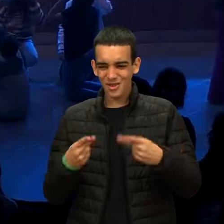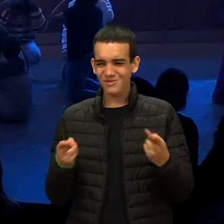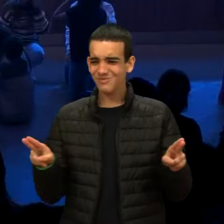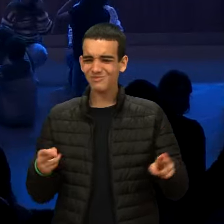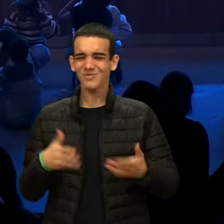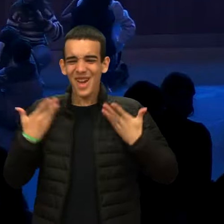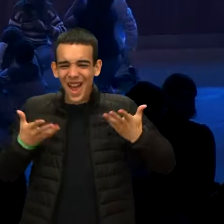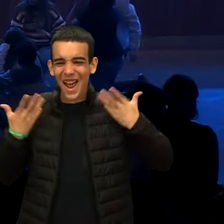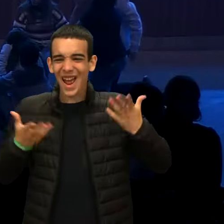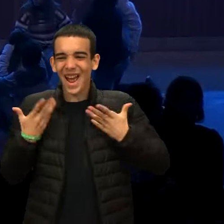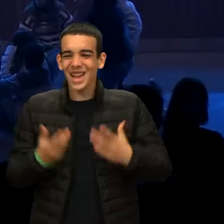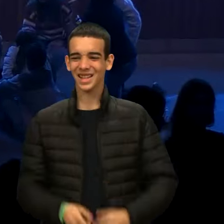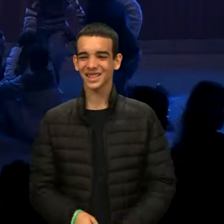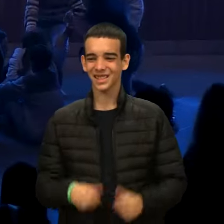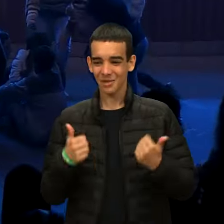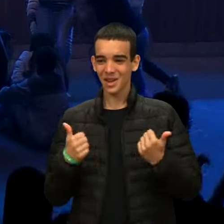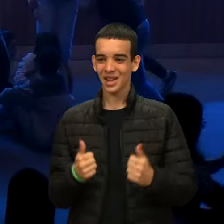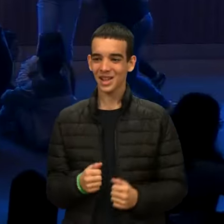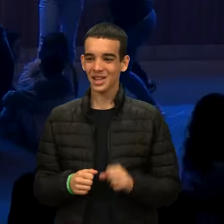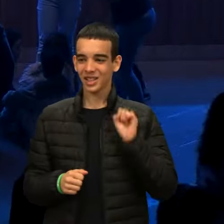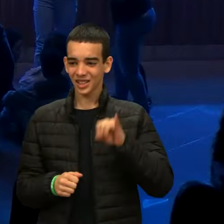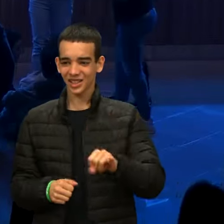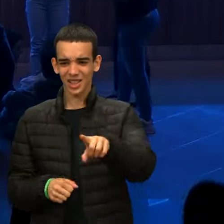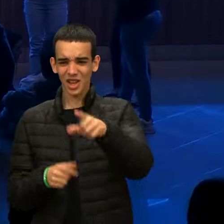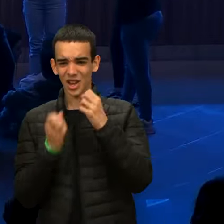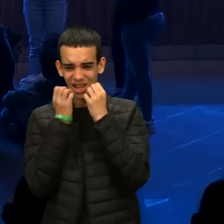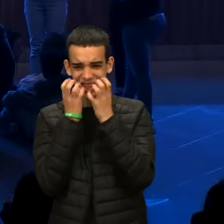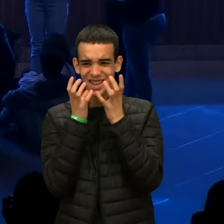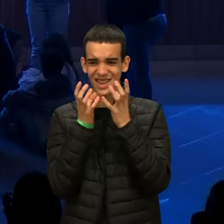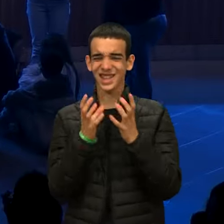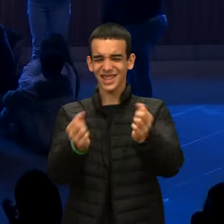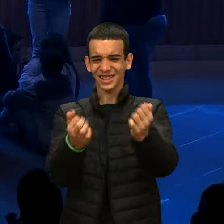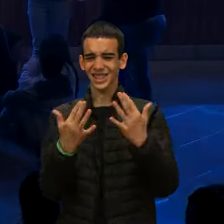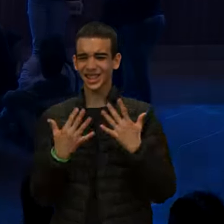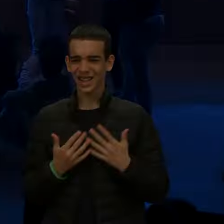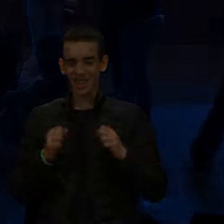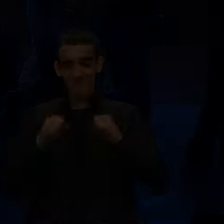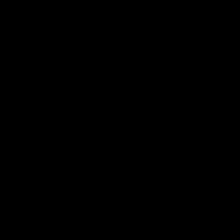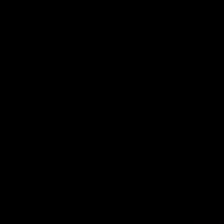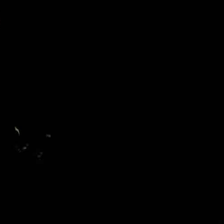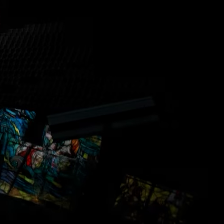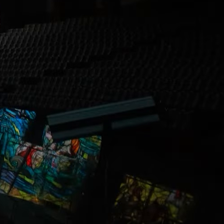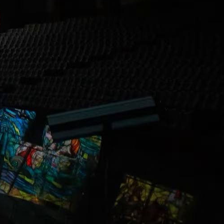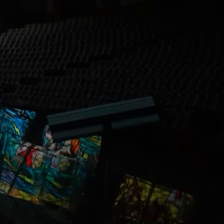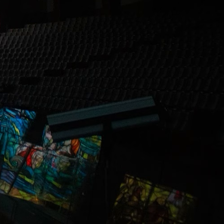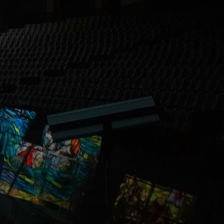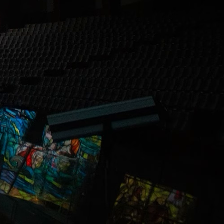Então, se você quiser vir aqui na frente, pode vir aqui adorar a Deus com a gente. Valeu!